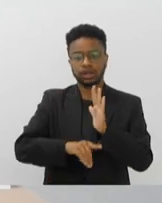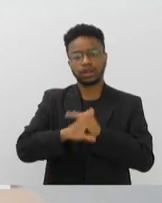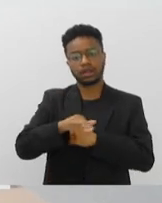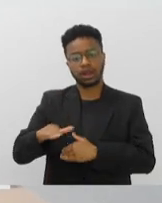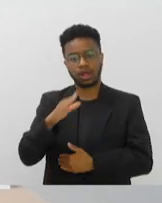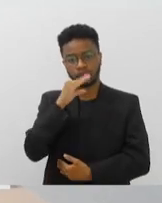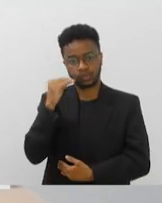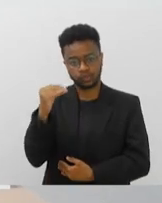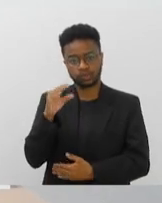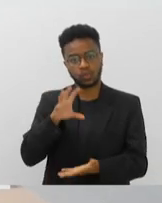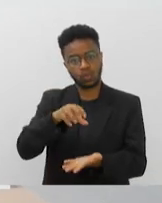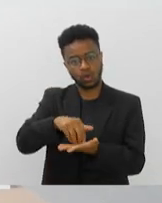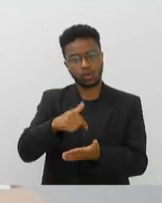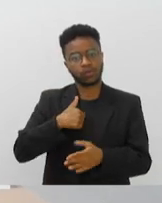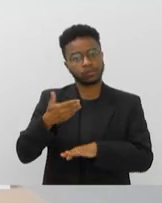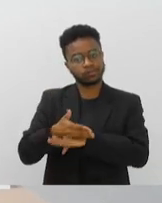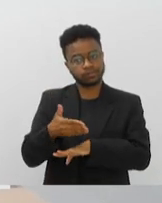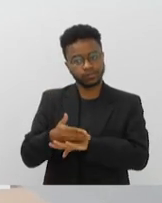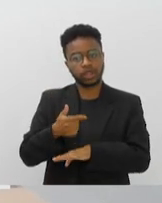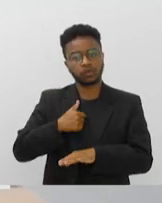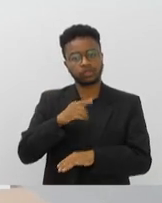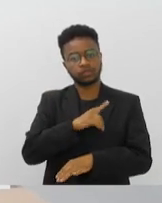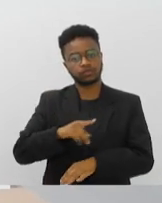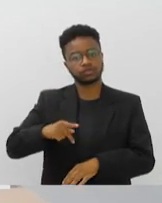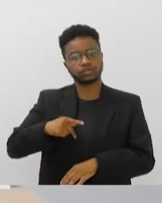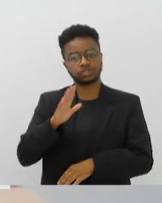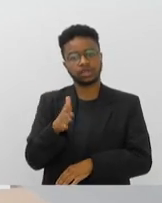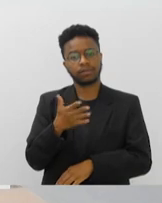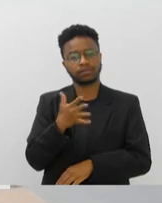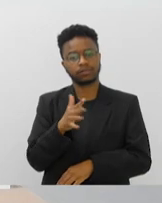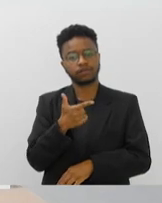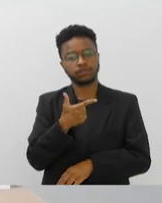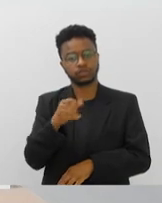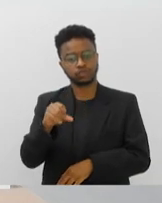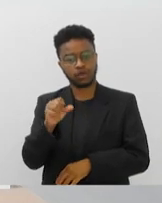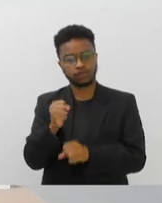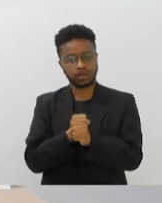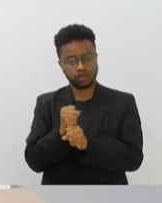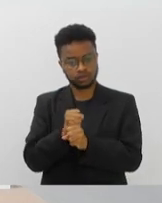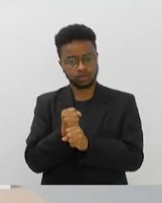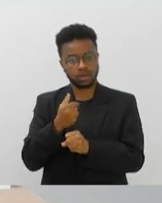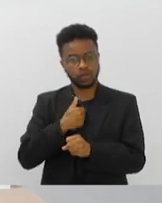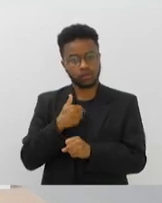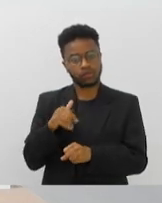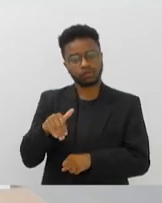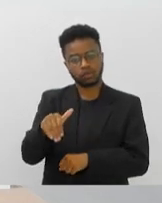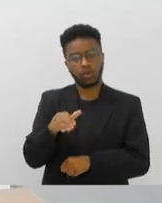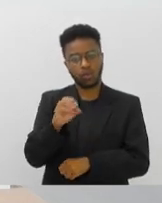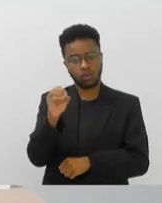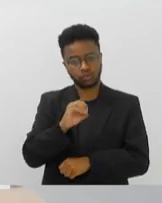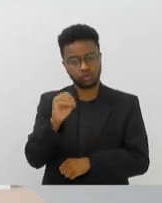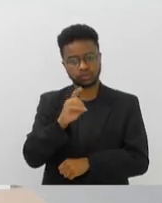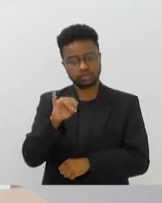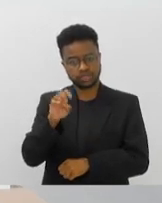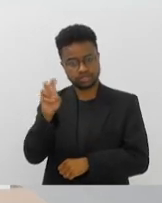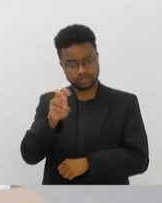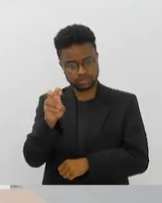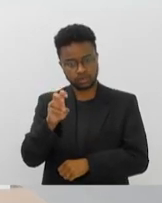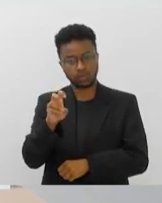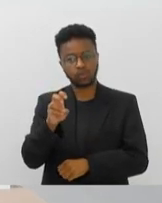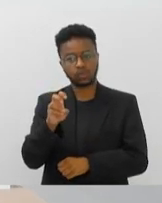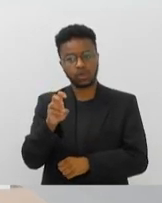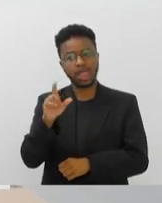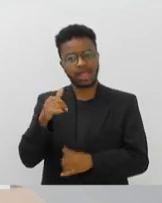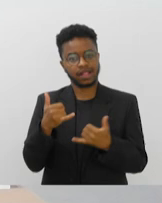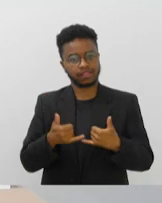faço parte eu sou defensora pública há quase 29 anos vou eh completar agora em outubro 5 de outubro aniversário da Constituição